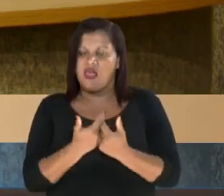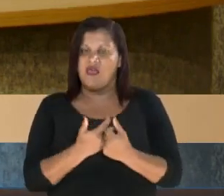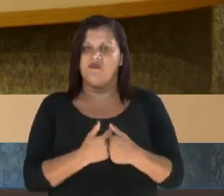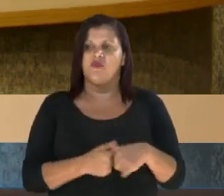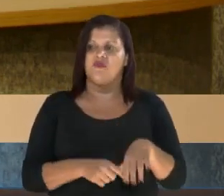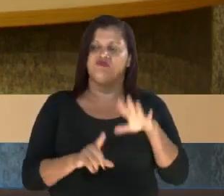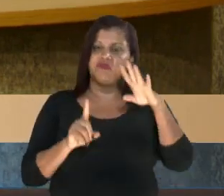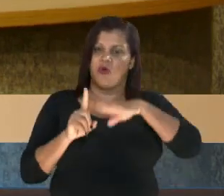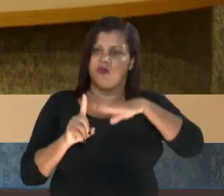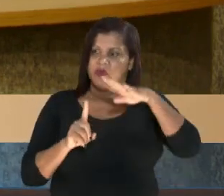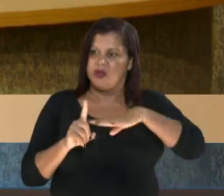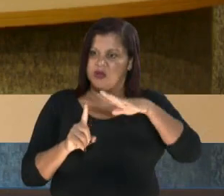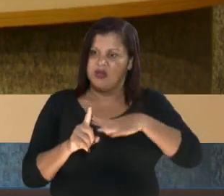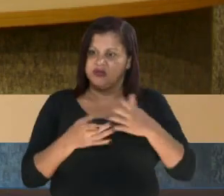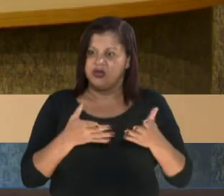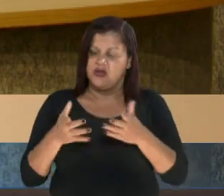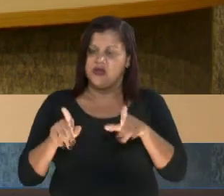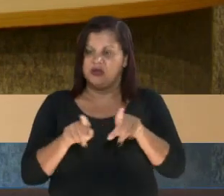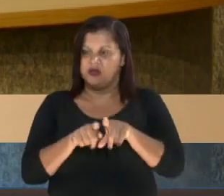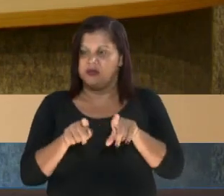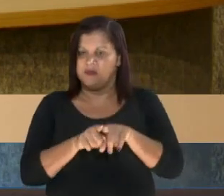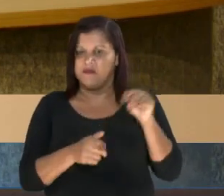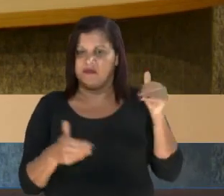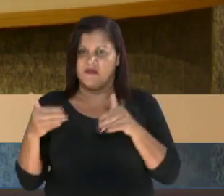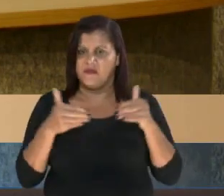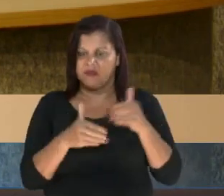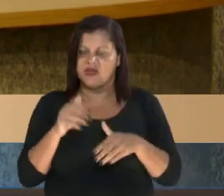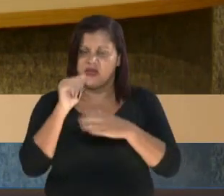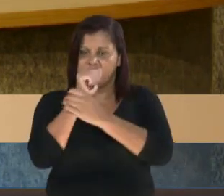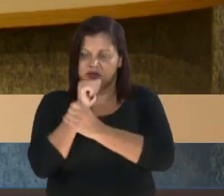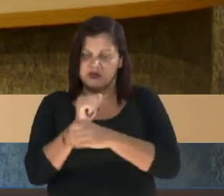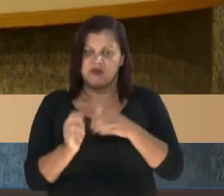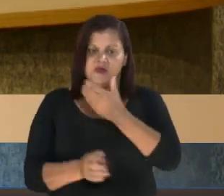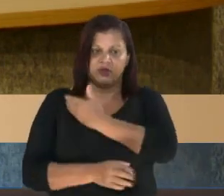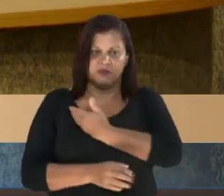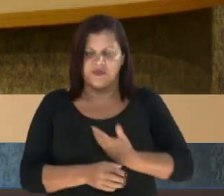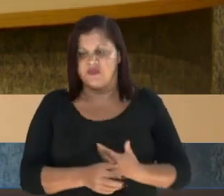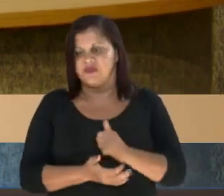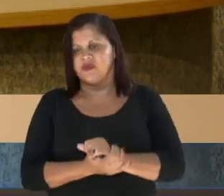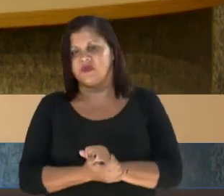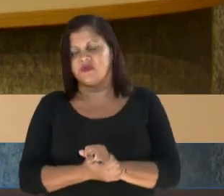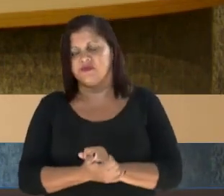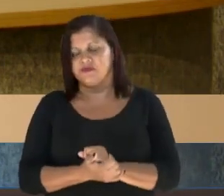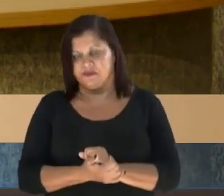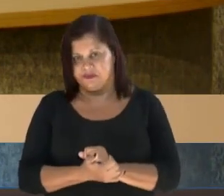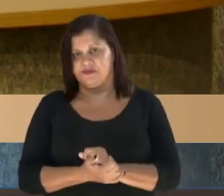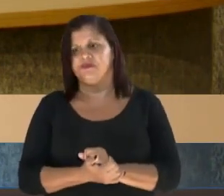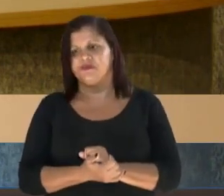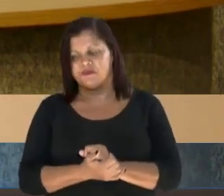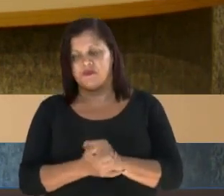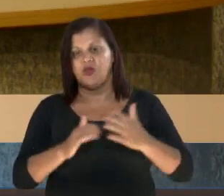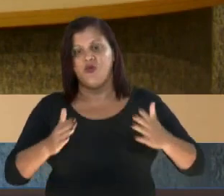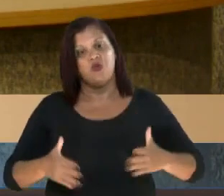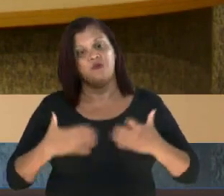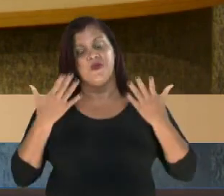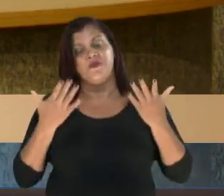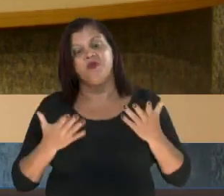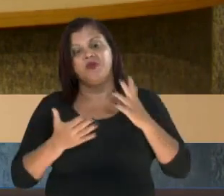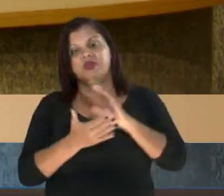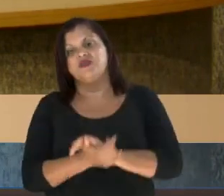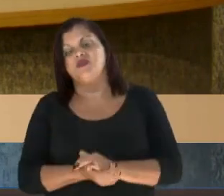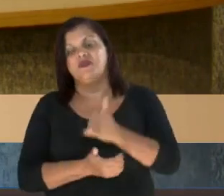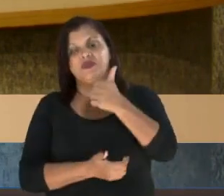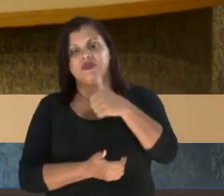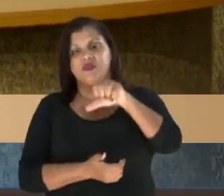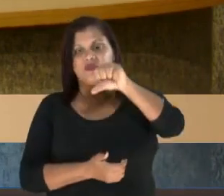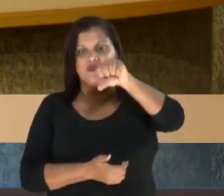deputada Gleide Ângelo vossa excelência que também faz parte da Segurança Pública é uma solene em comemoração a esse